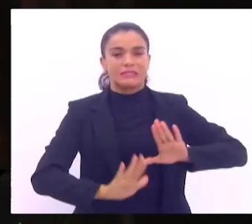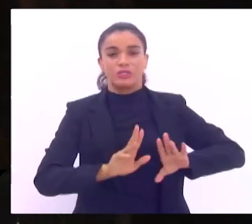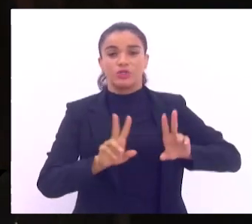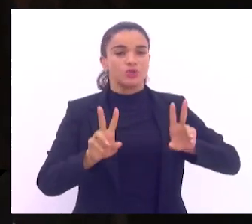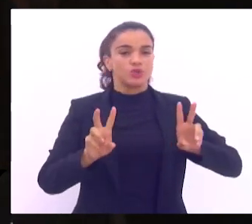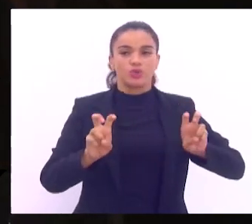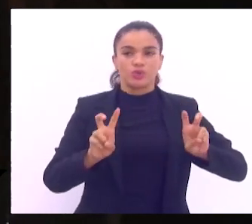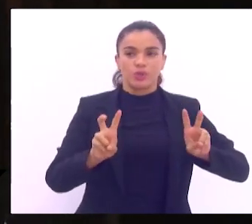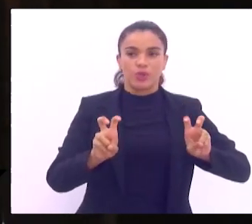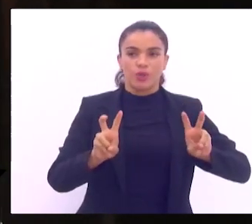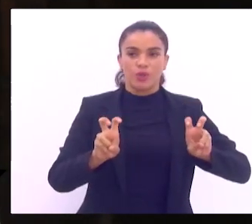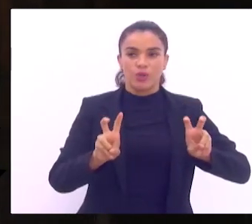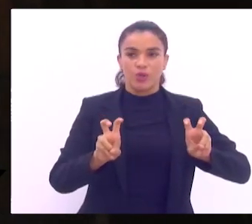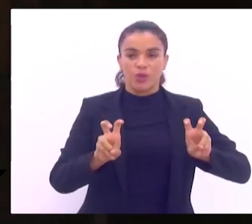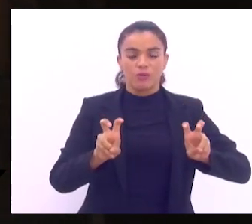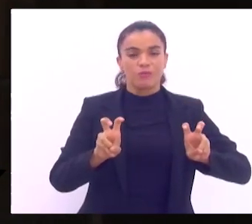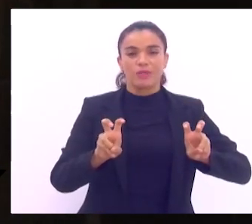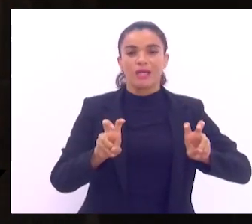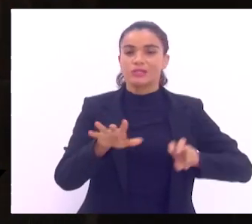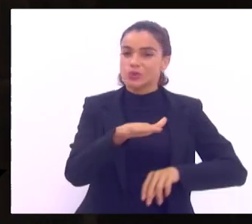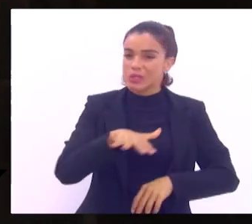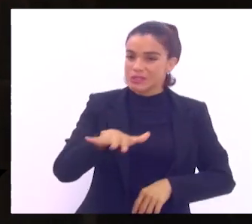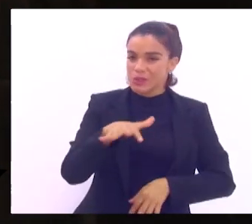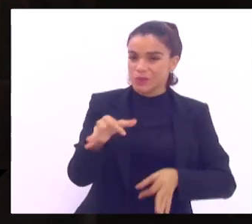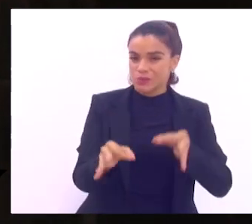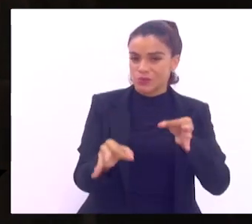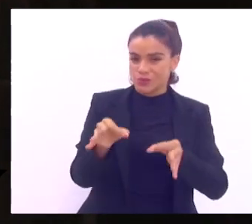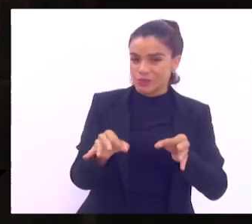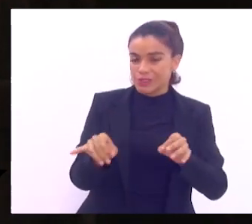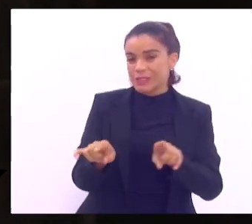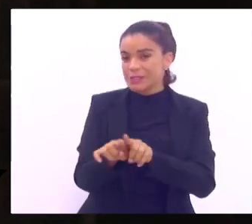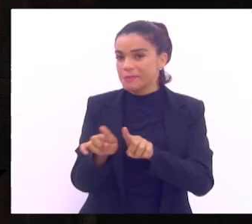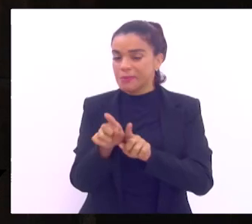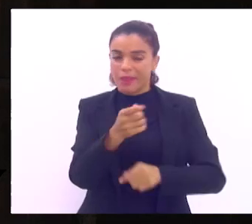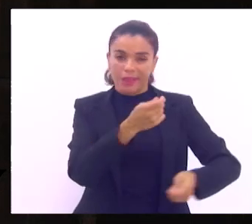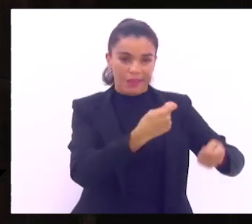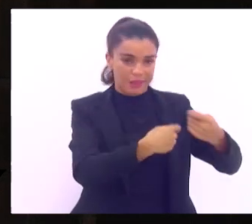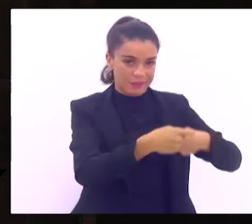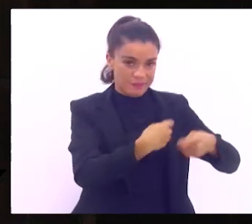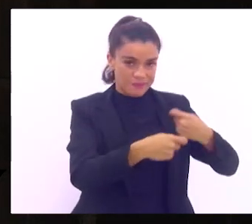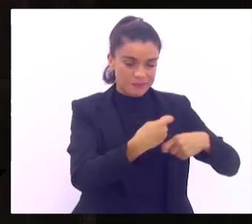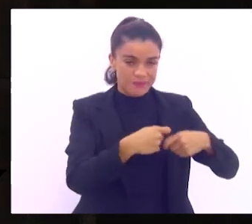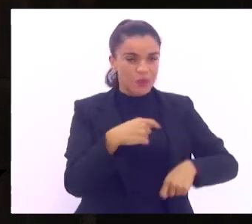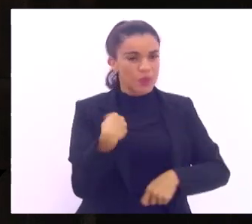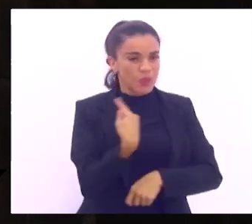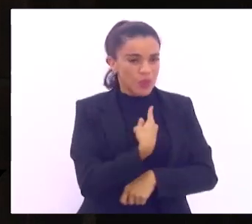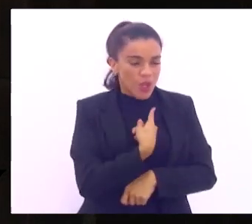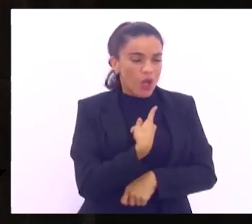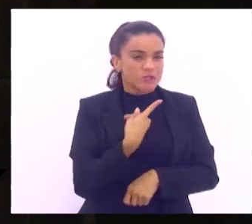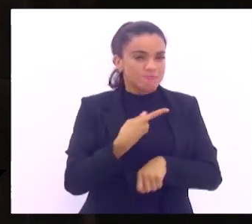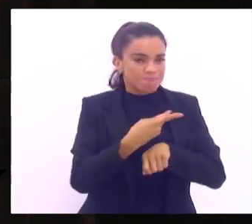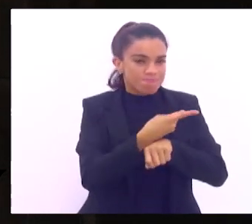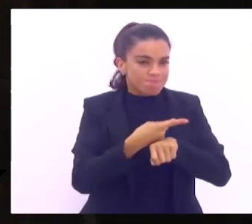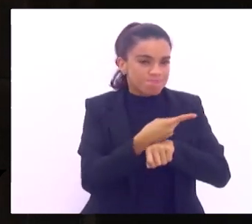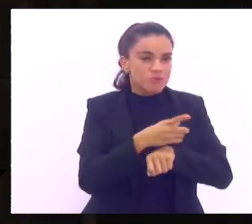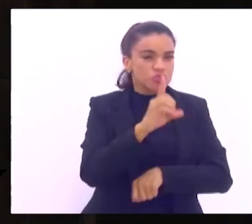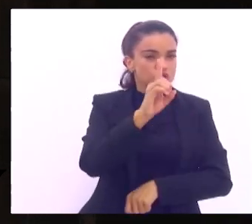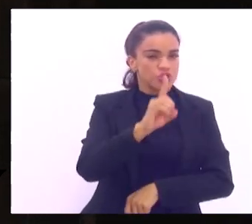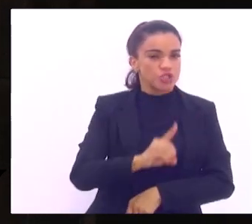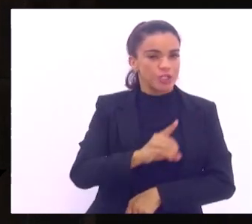questão jurídica e administrativa. Nós buscamos lá no direito